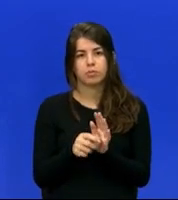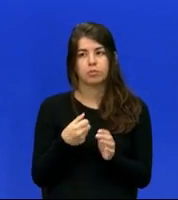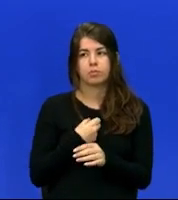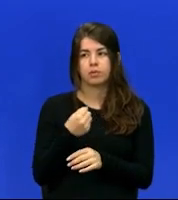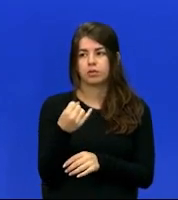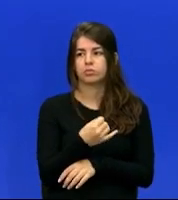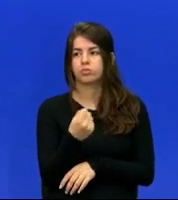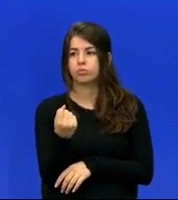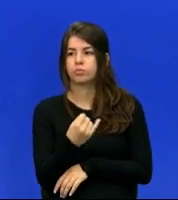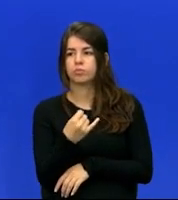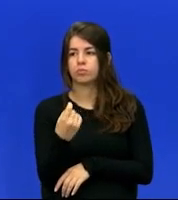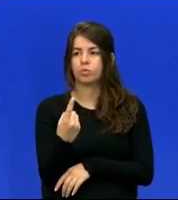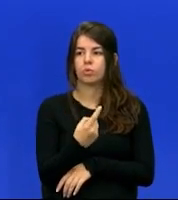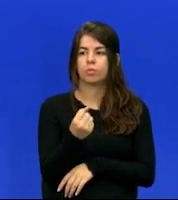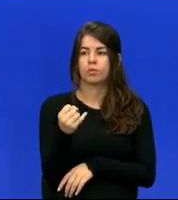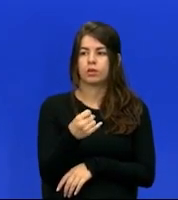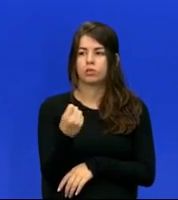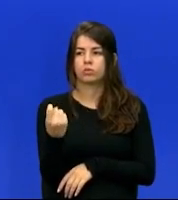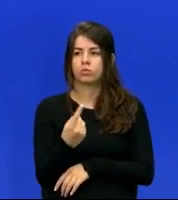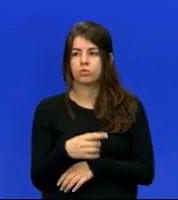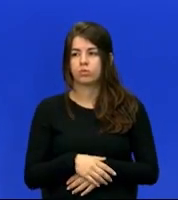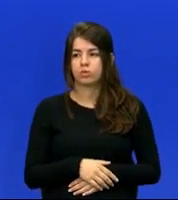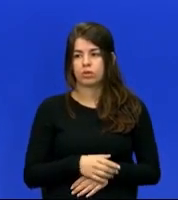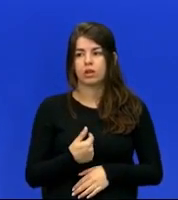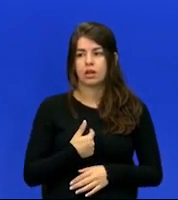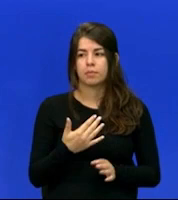menos 1 e 1, corresponde a uma área que